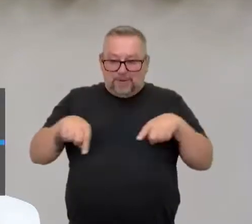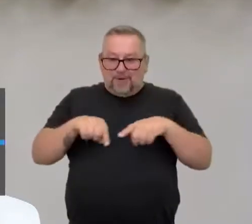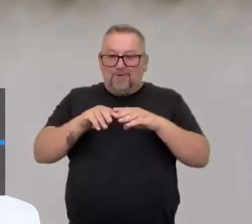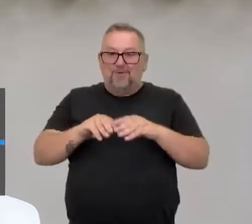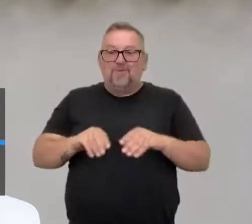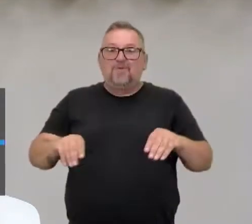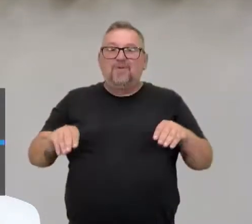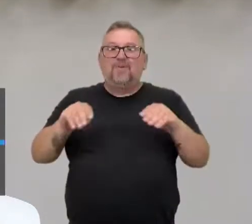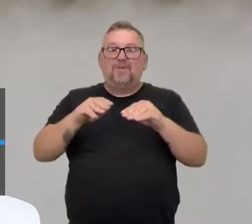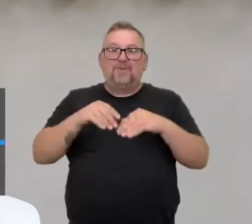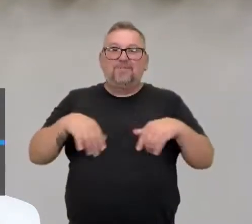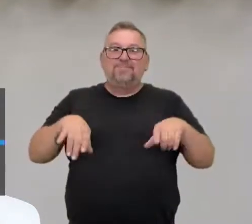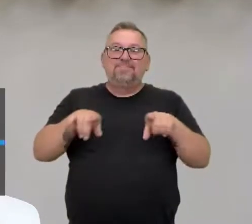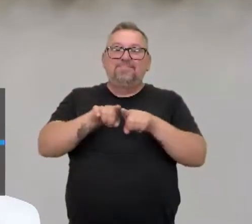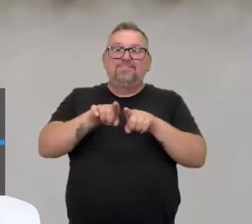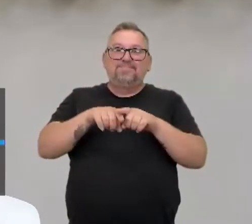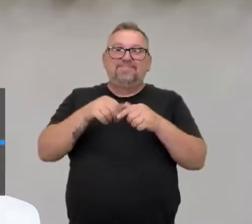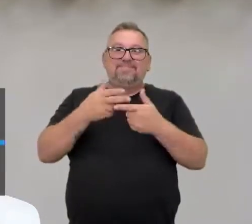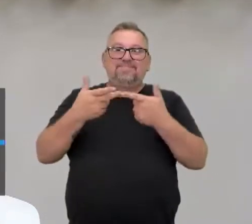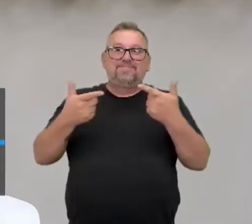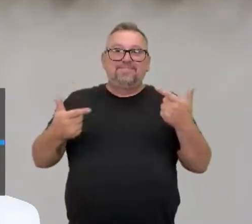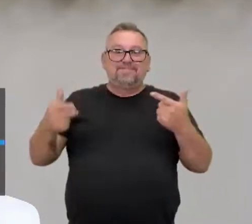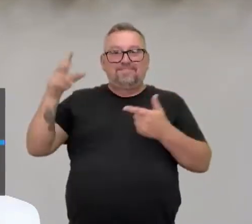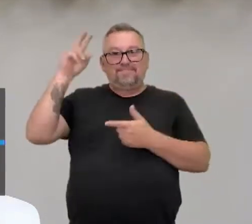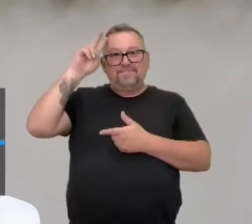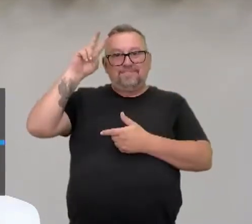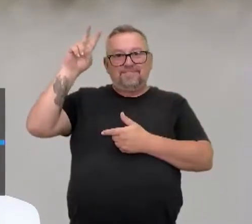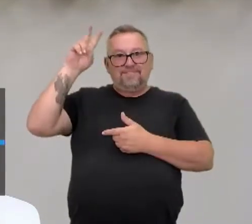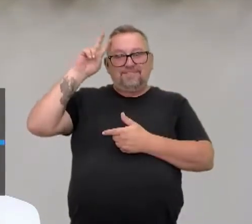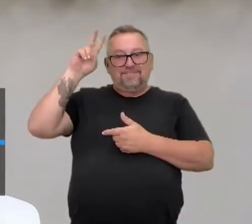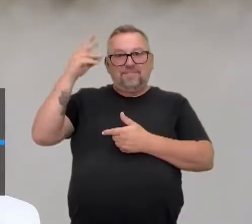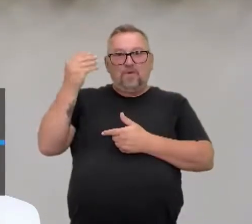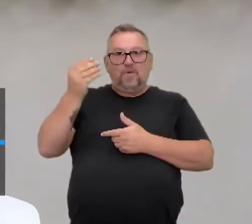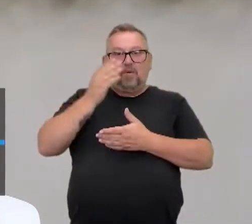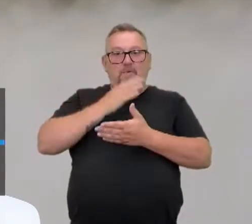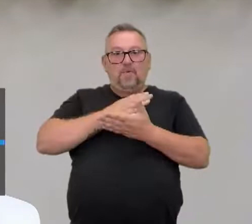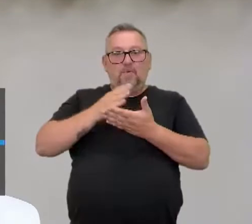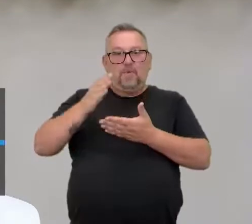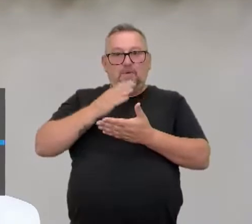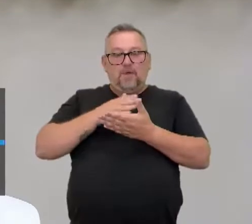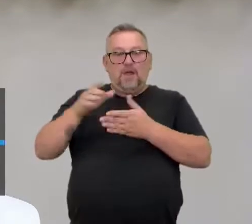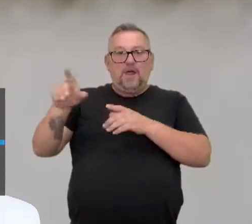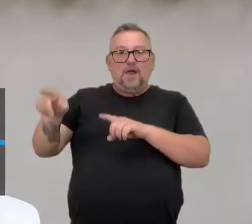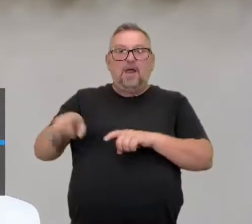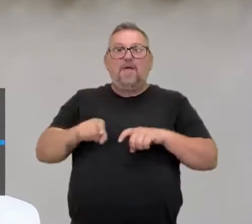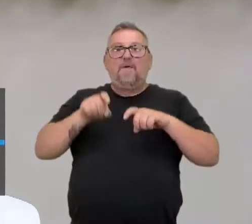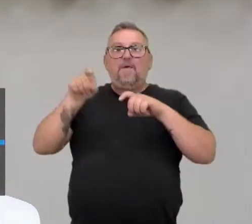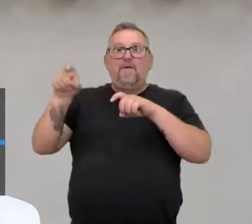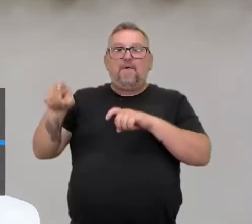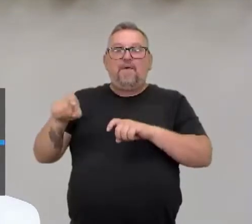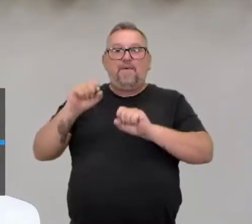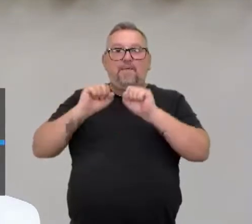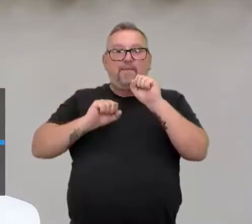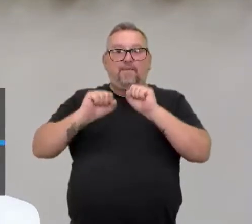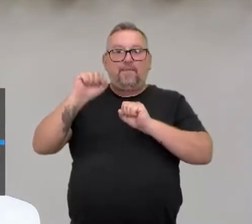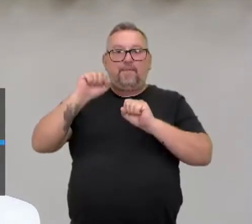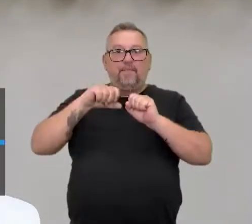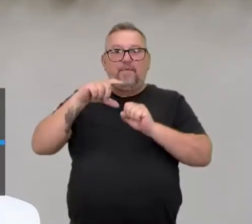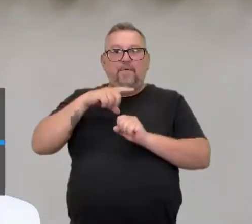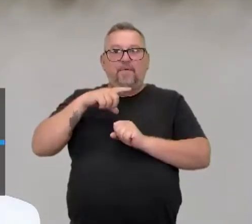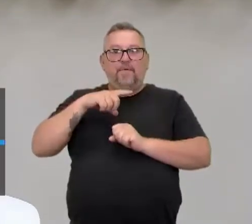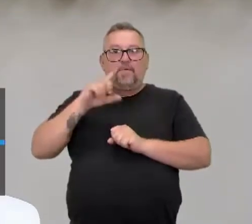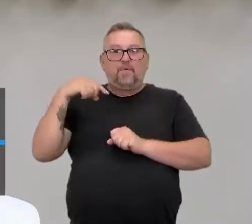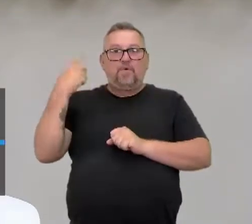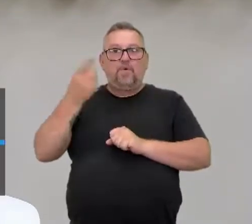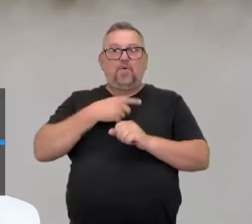também tem tudo a ver com as questões históricas, de como surgiu aí a agricultura, a industrialização. Estou aqui com o